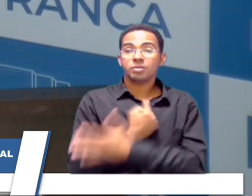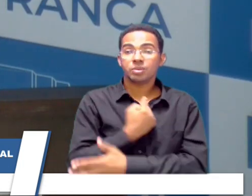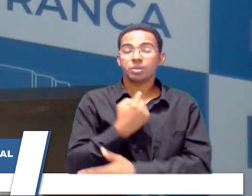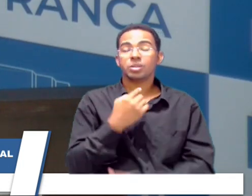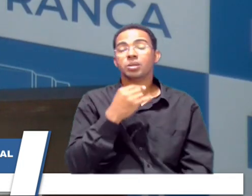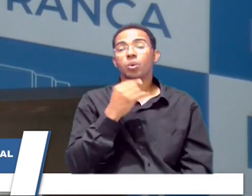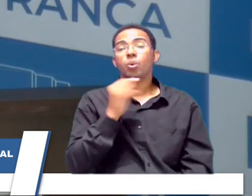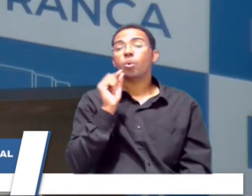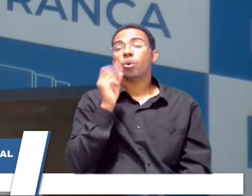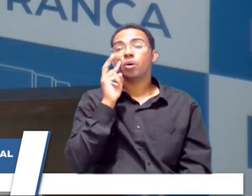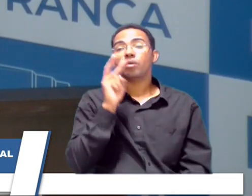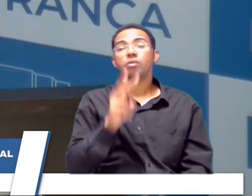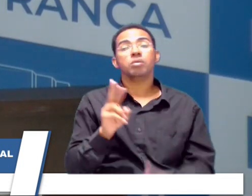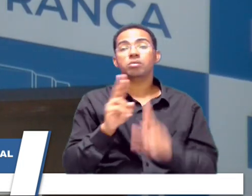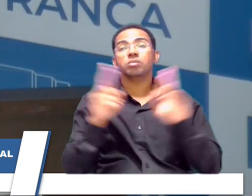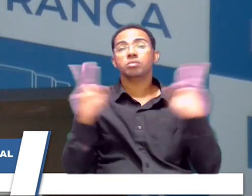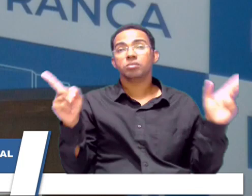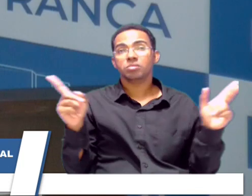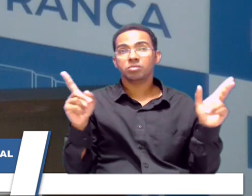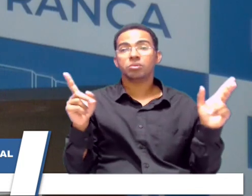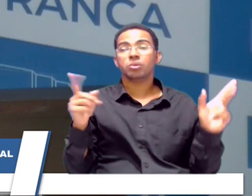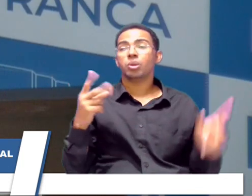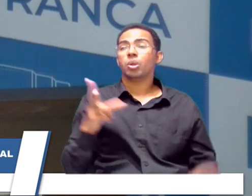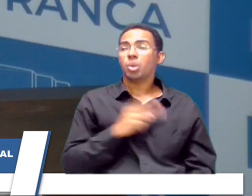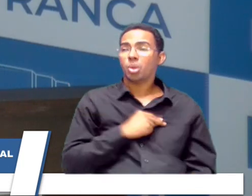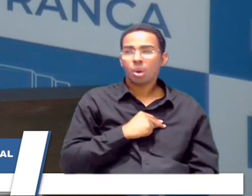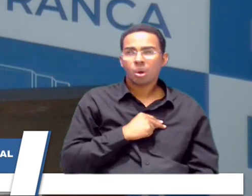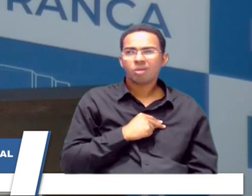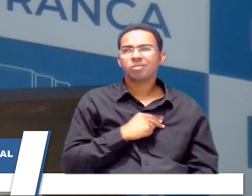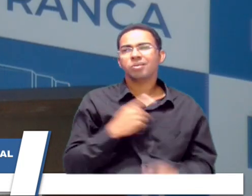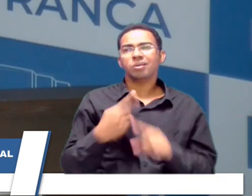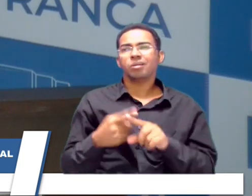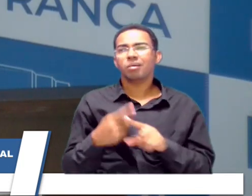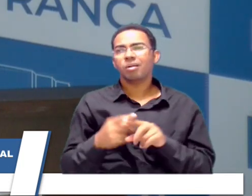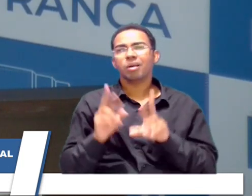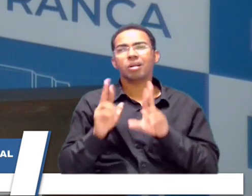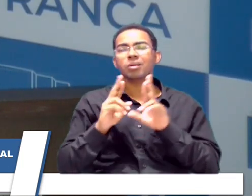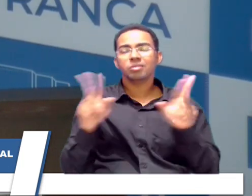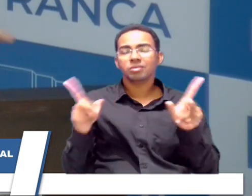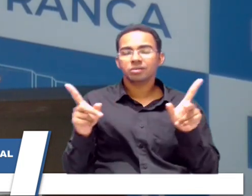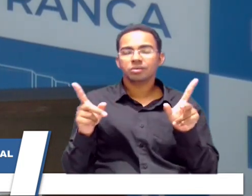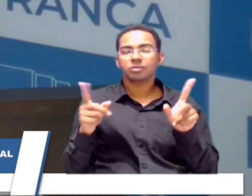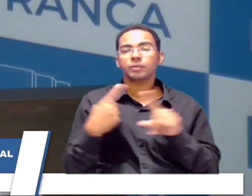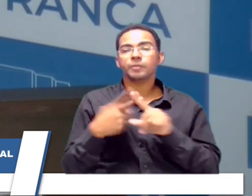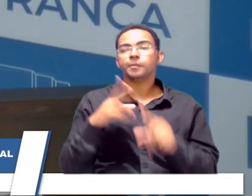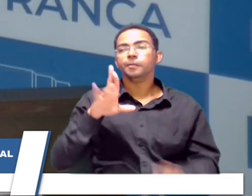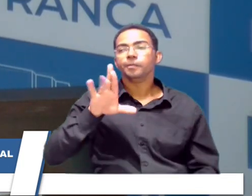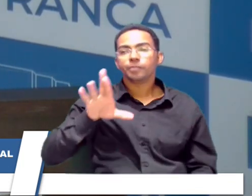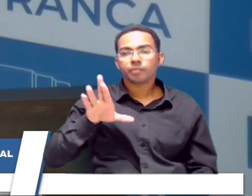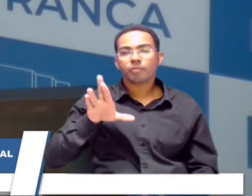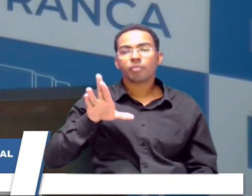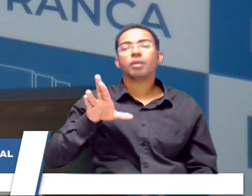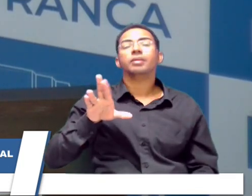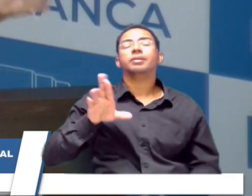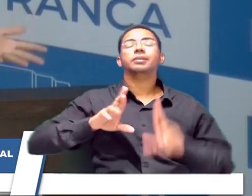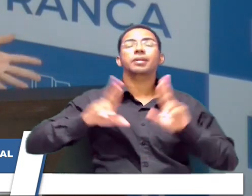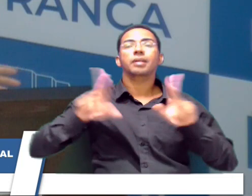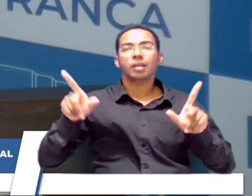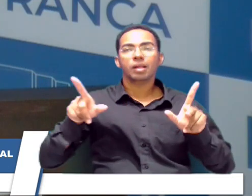eu vejo de diferença, então, nossa, mas por que é tão diferente? Por que a cannabis é diferente de uma